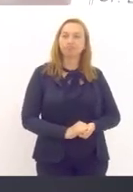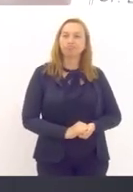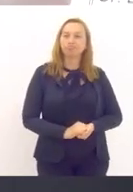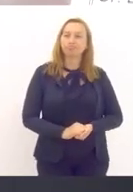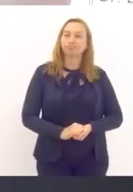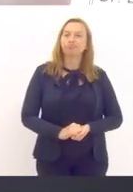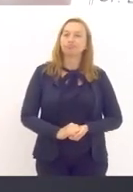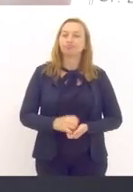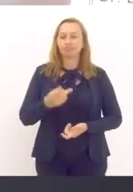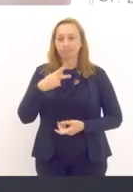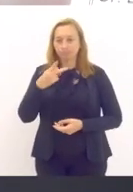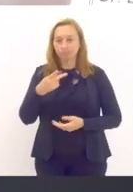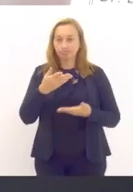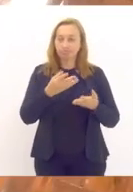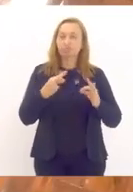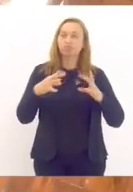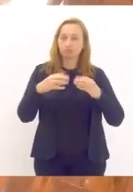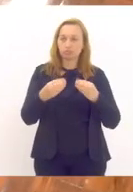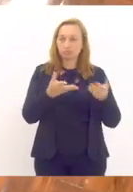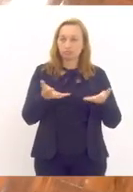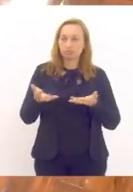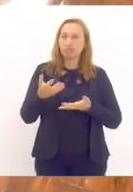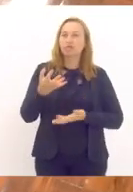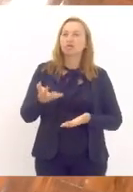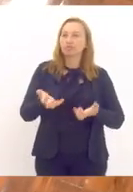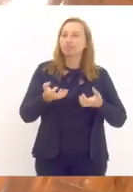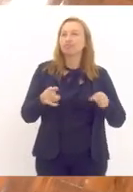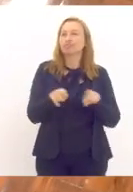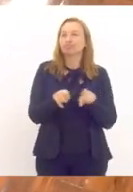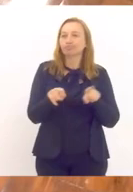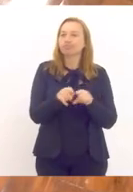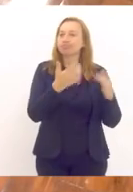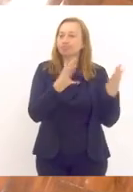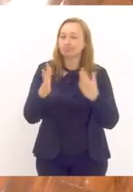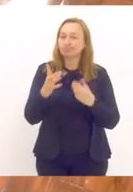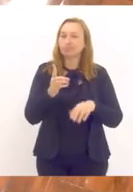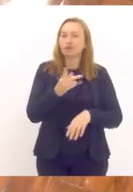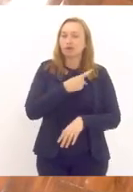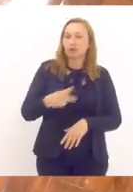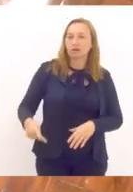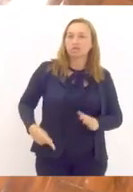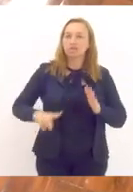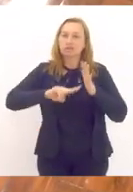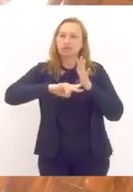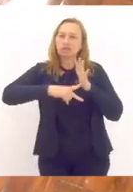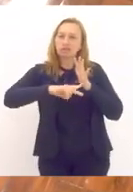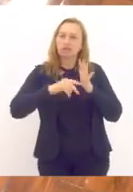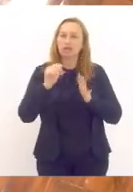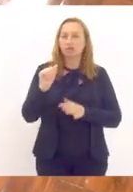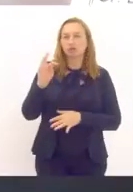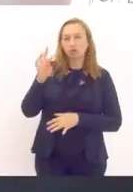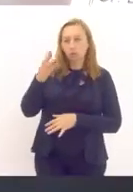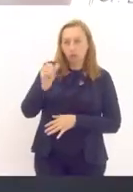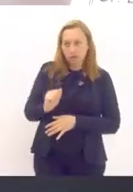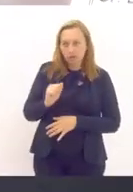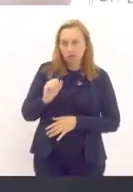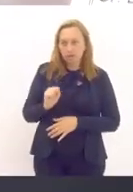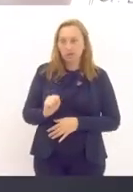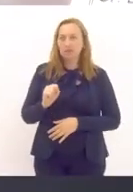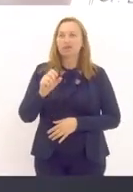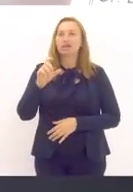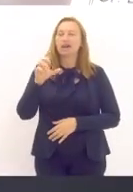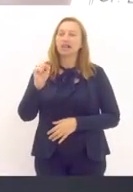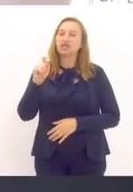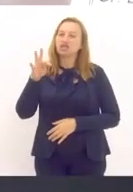essas preliminares, eu queria também saudar aqui o presidente do Sindicato dos Auditores, que todos, o Alexandre